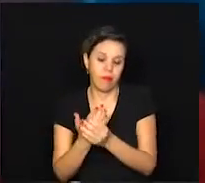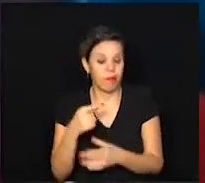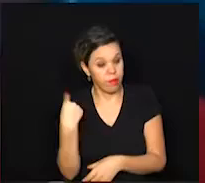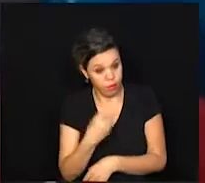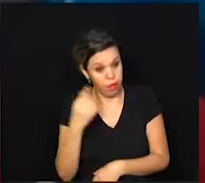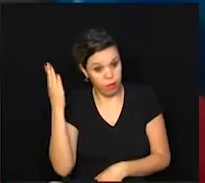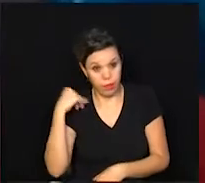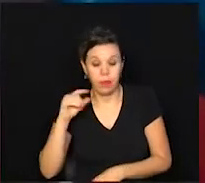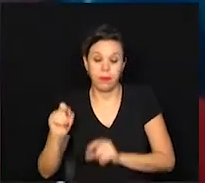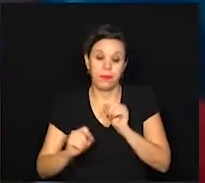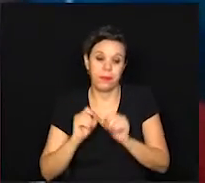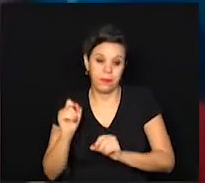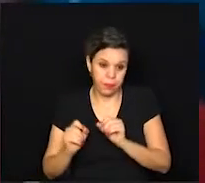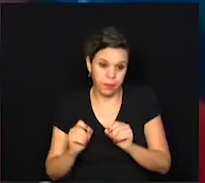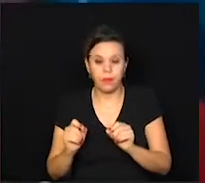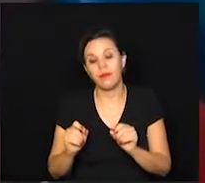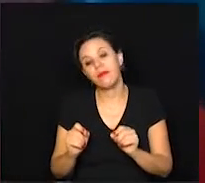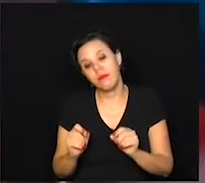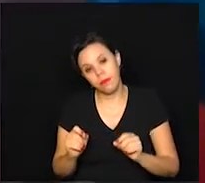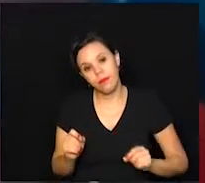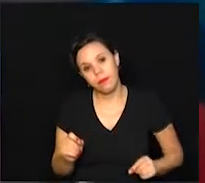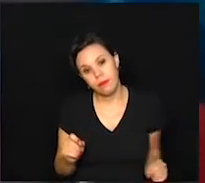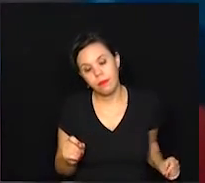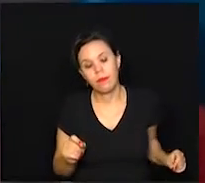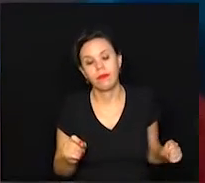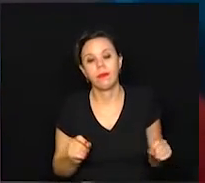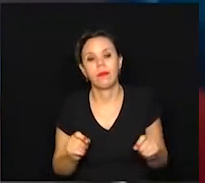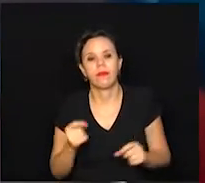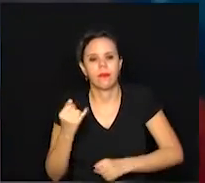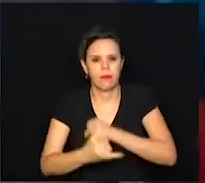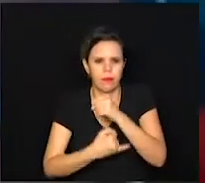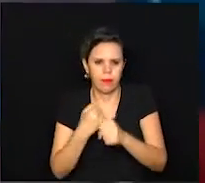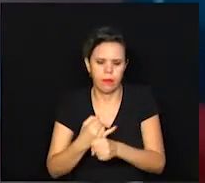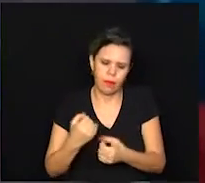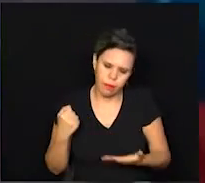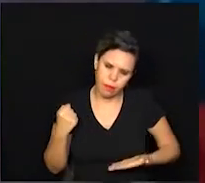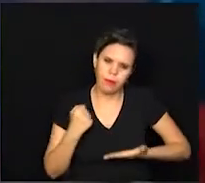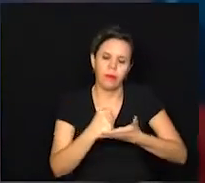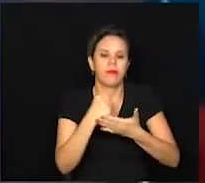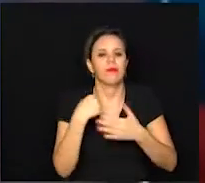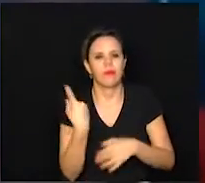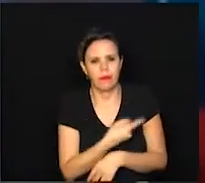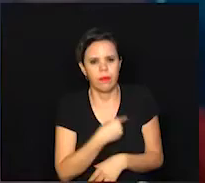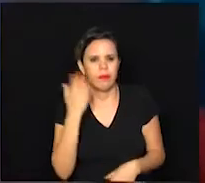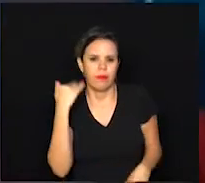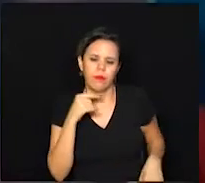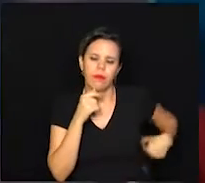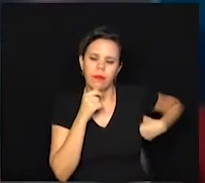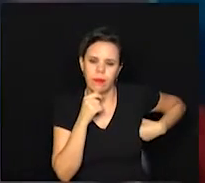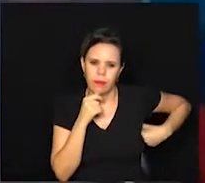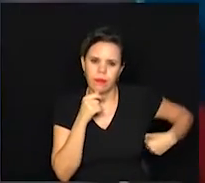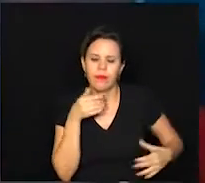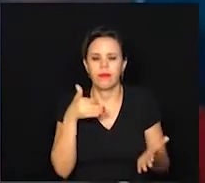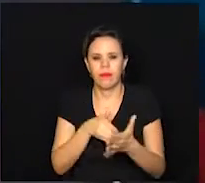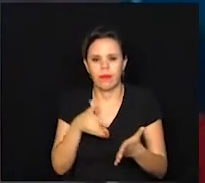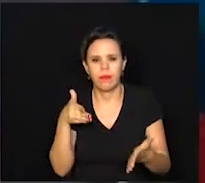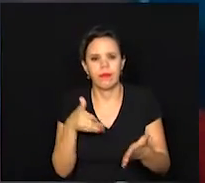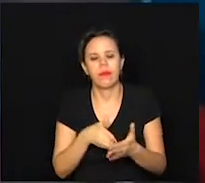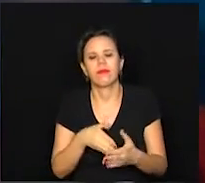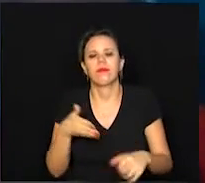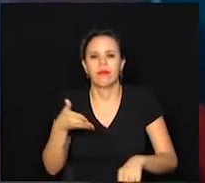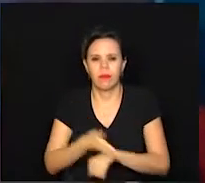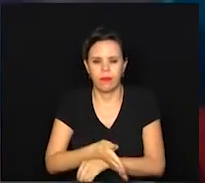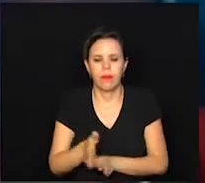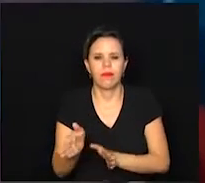sabendo que, por mais que essas plataformas nos ajudem, nós sabemos ainda das limitações de acesso.